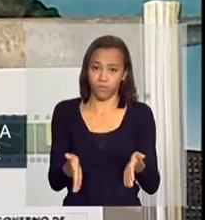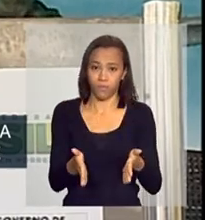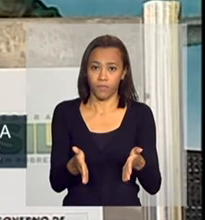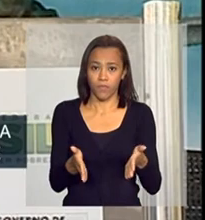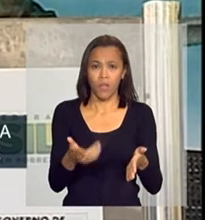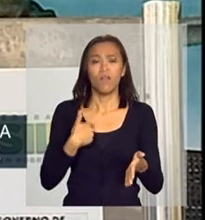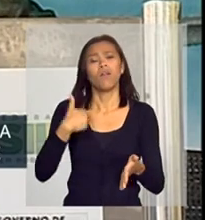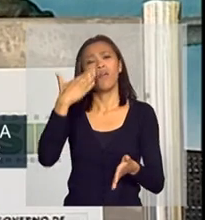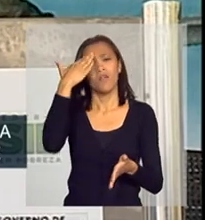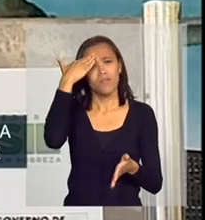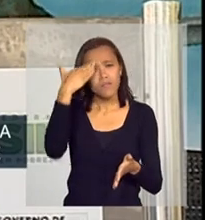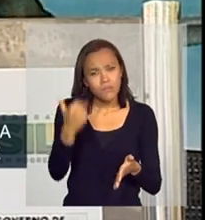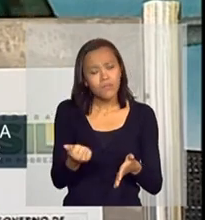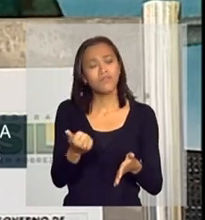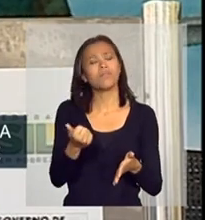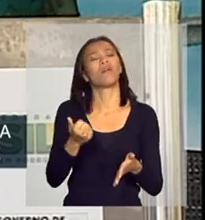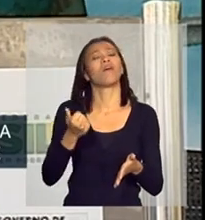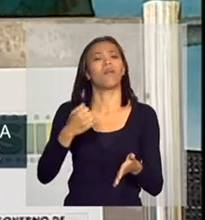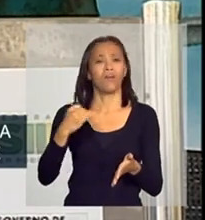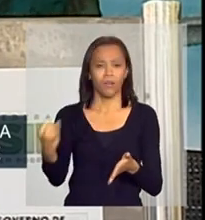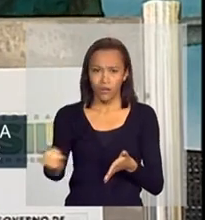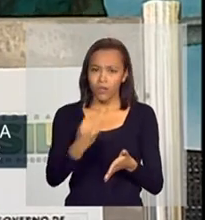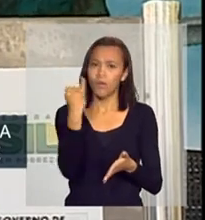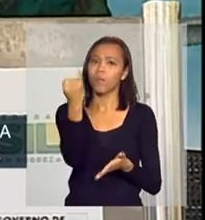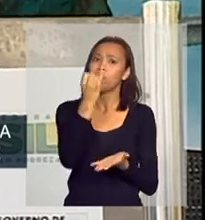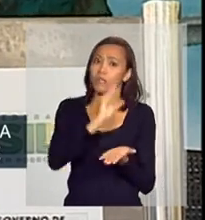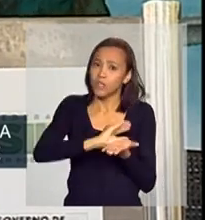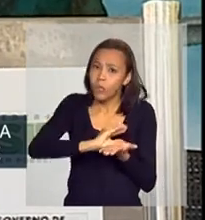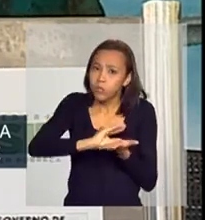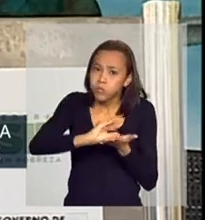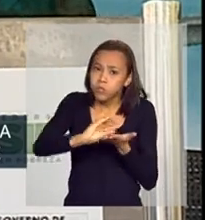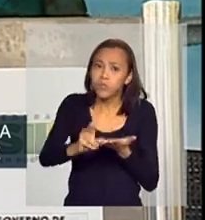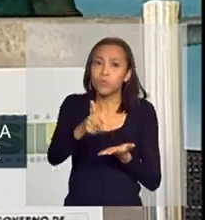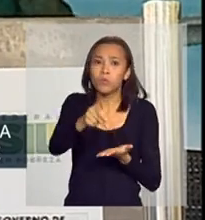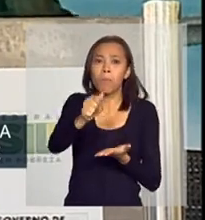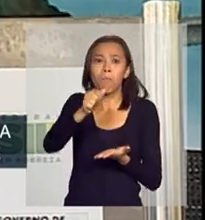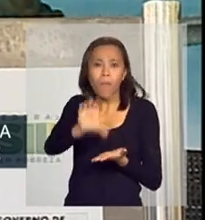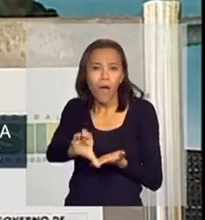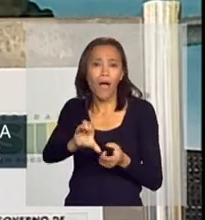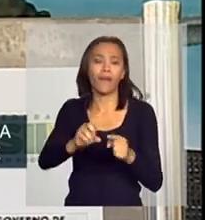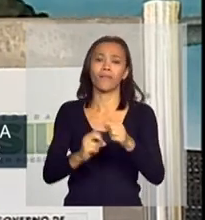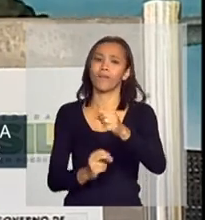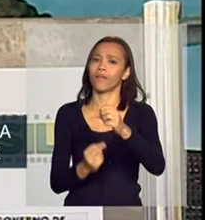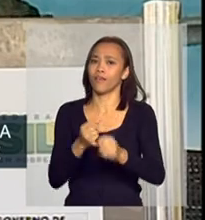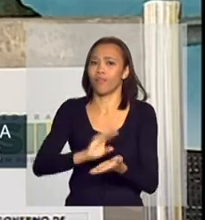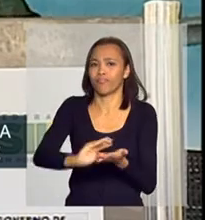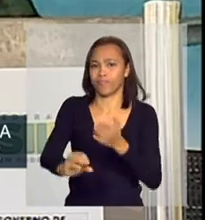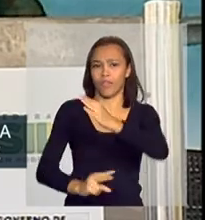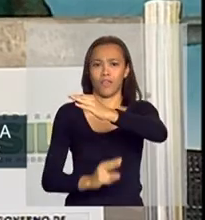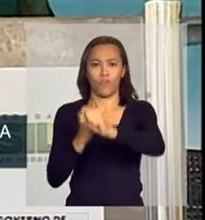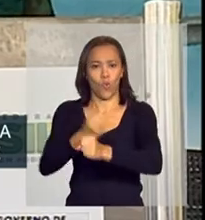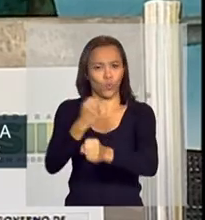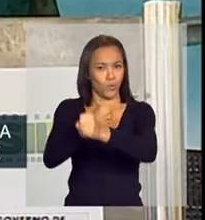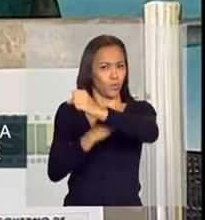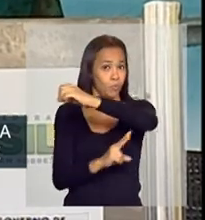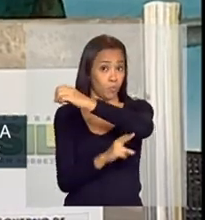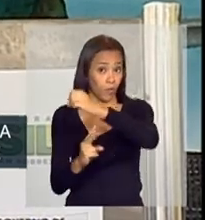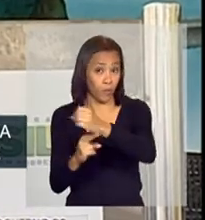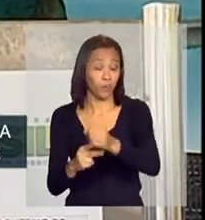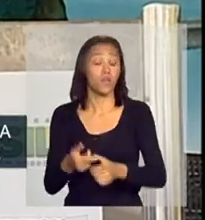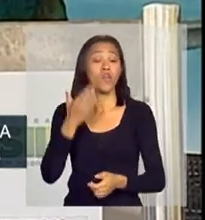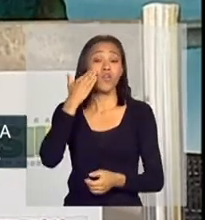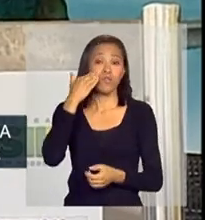E eu sei da importância dos investimentos do PAC em pontes, eu sei do